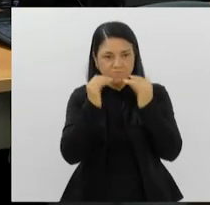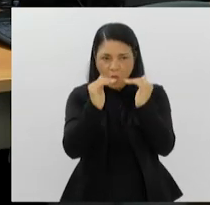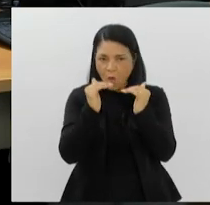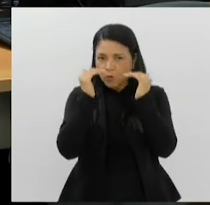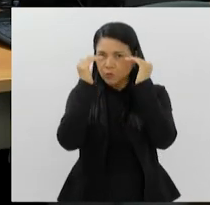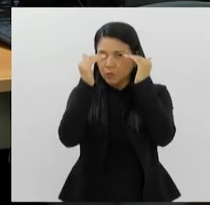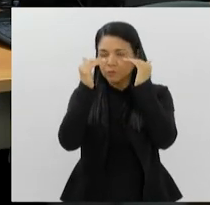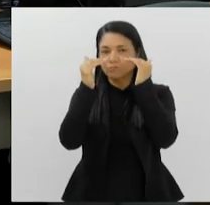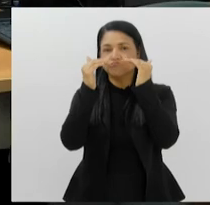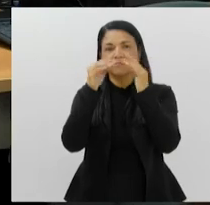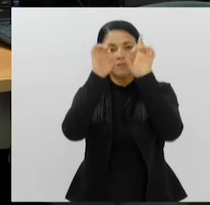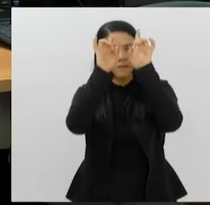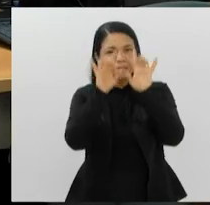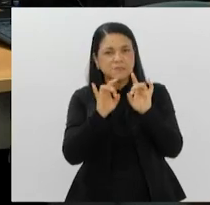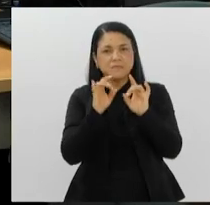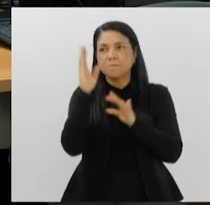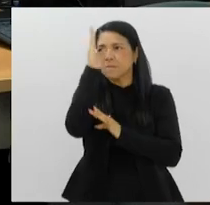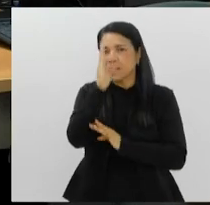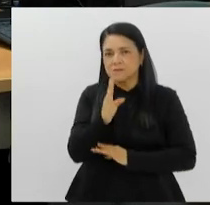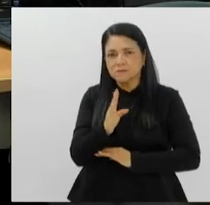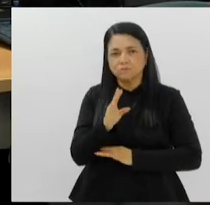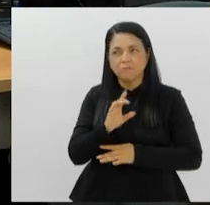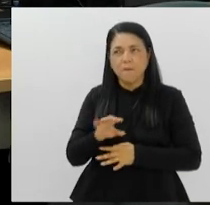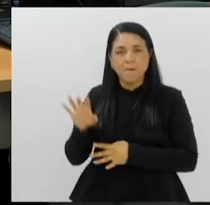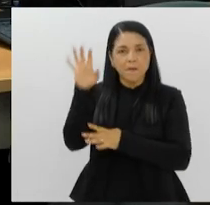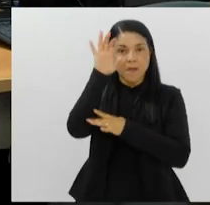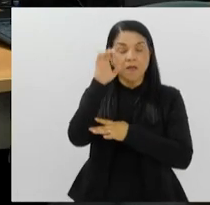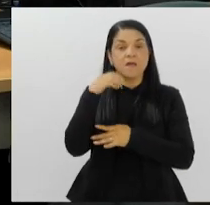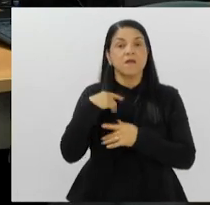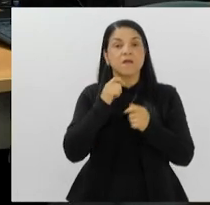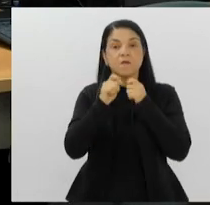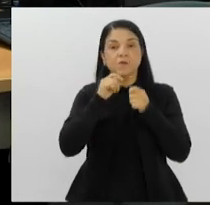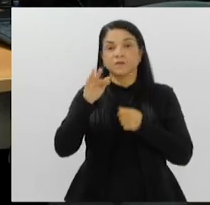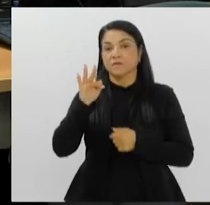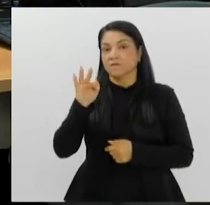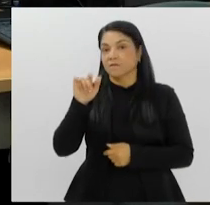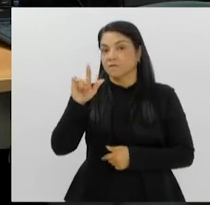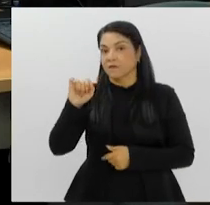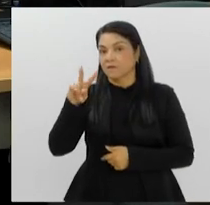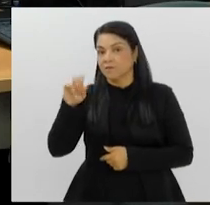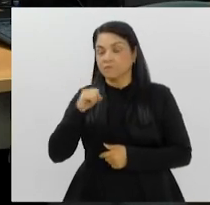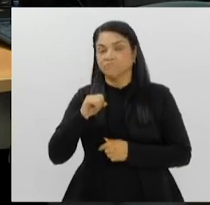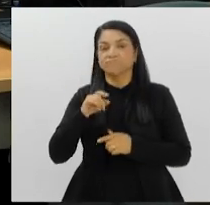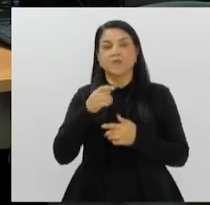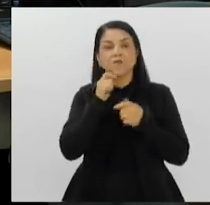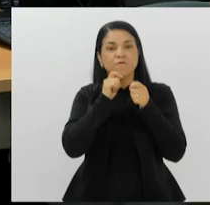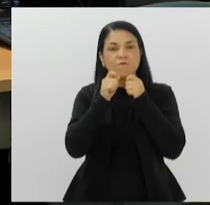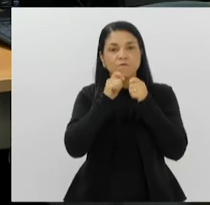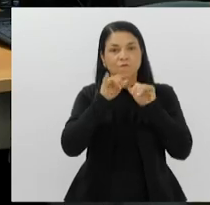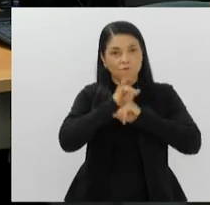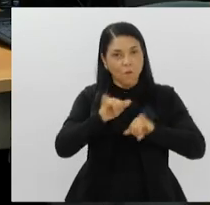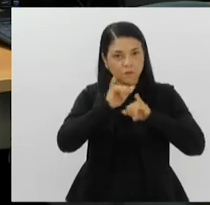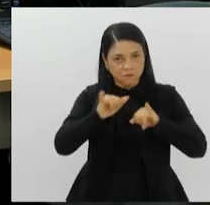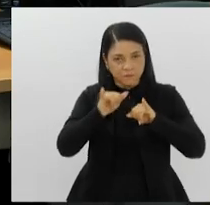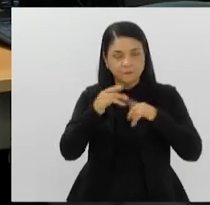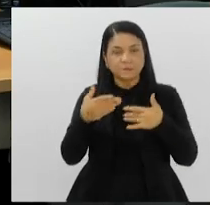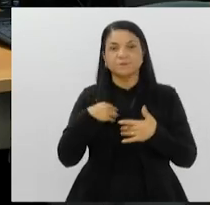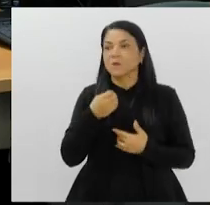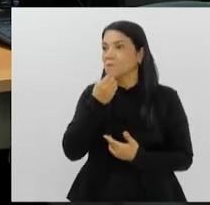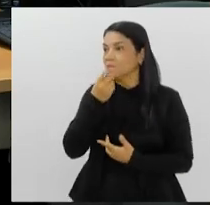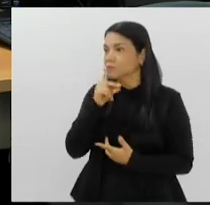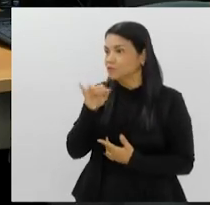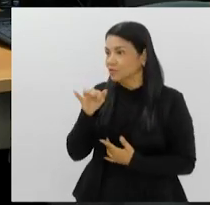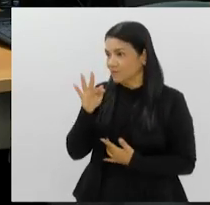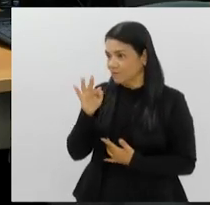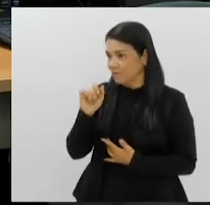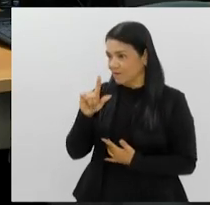e especialistas de todo o país. A repórter Flávia Espíndola está no evento e tem mais informações. Bom dia, Flávia!